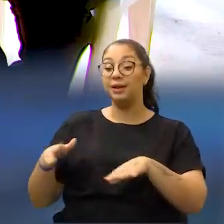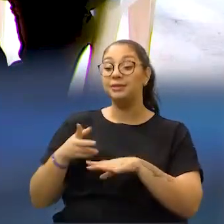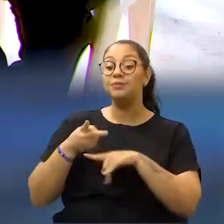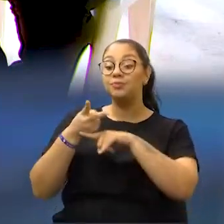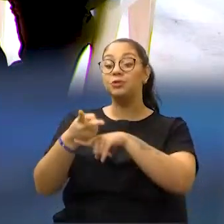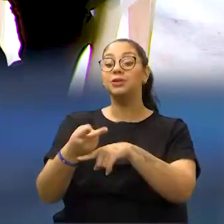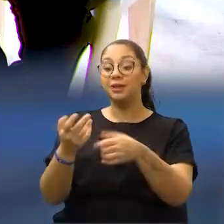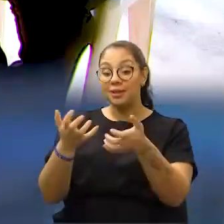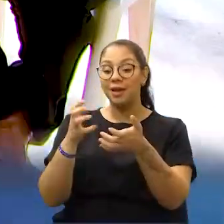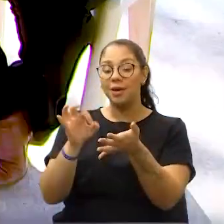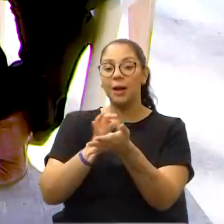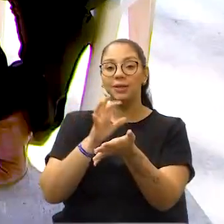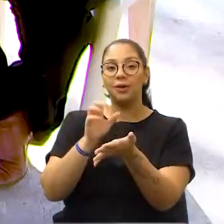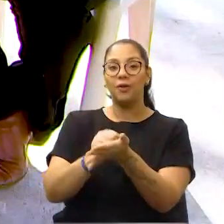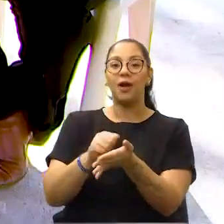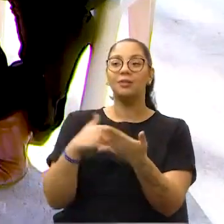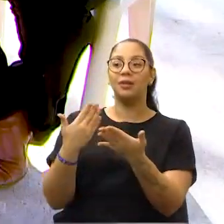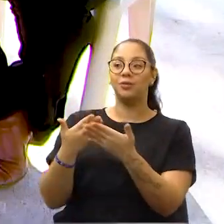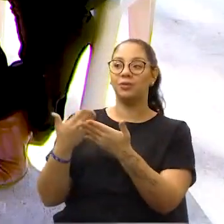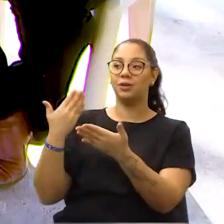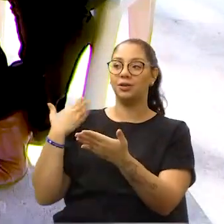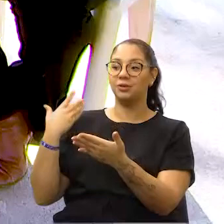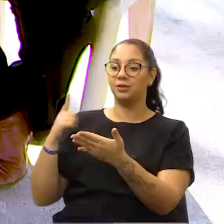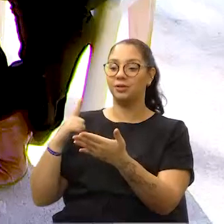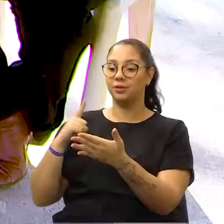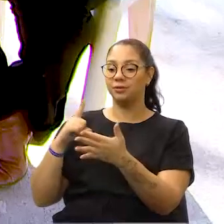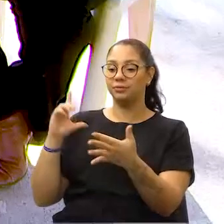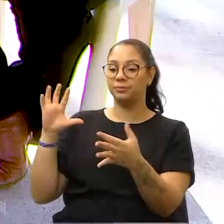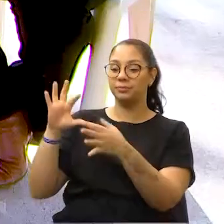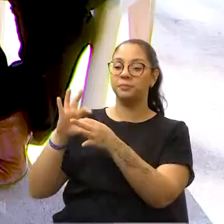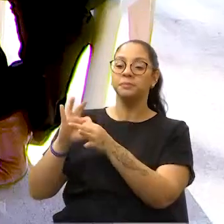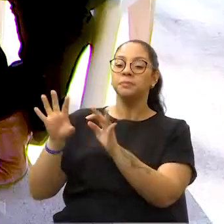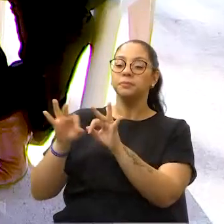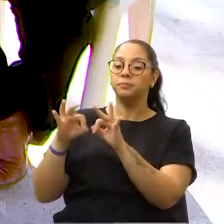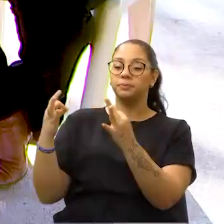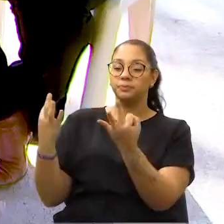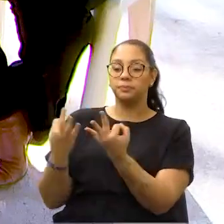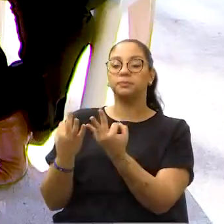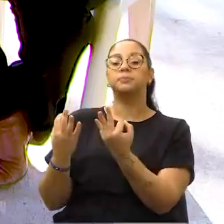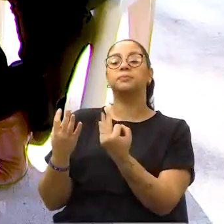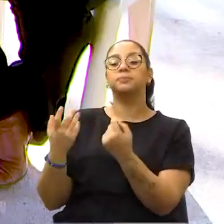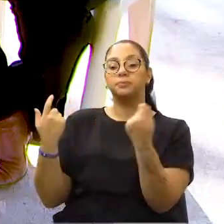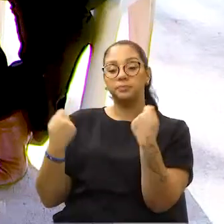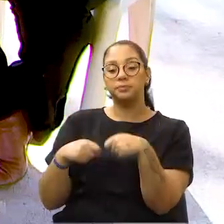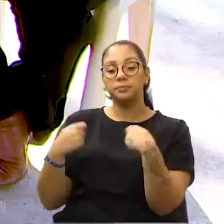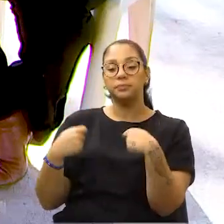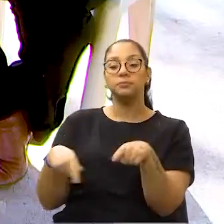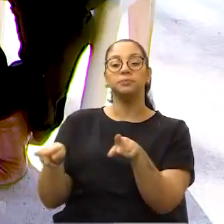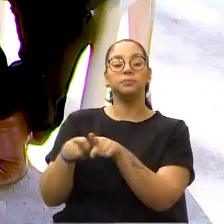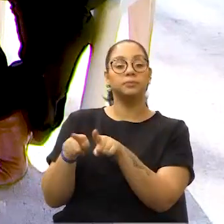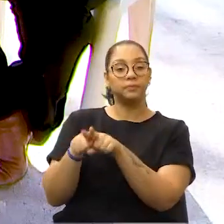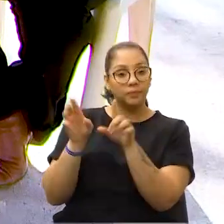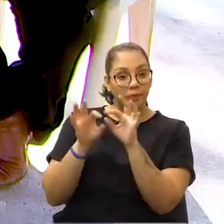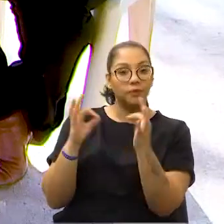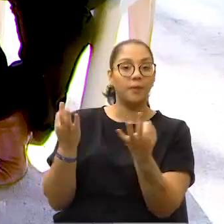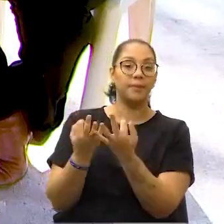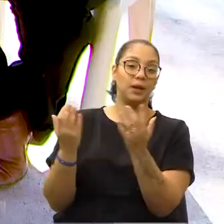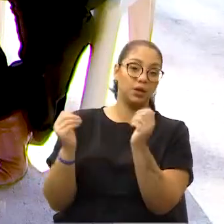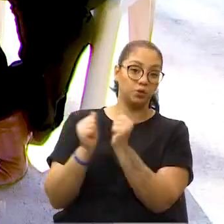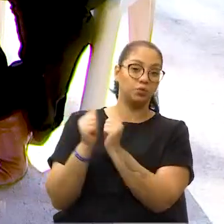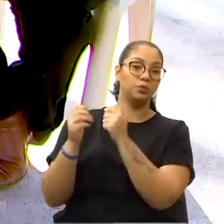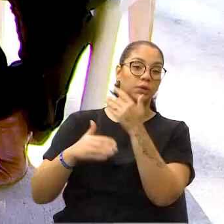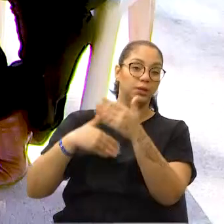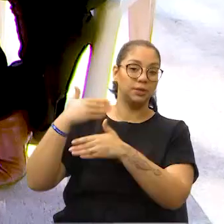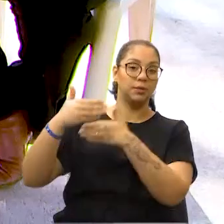serviço para se matricularem, e a gente então, desde o início, vai construindo um laço com a família, né? Porque a gente